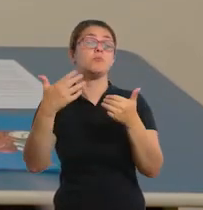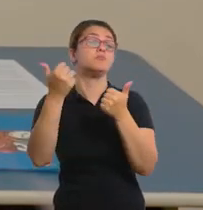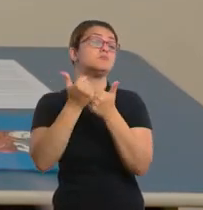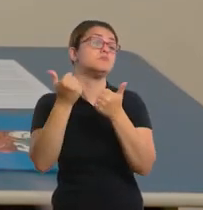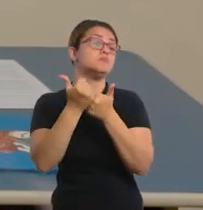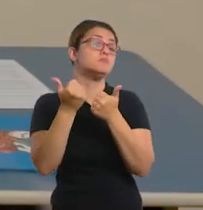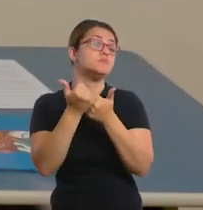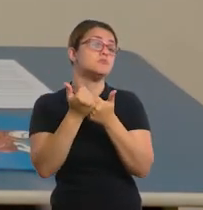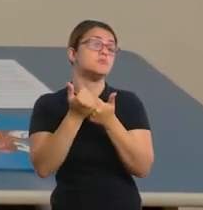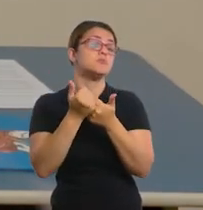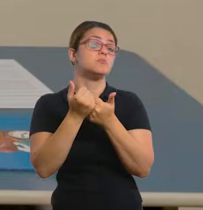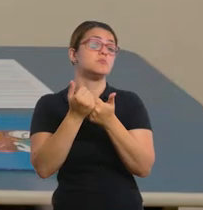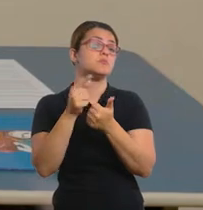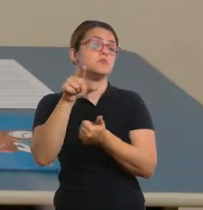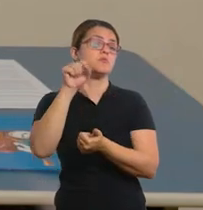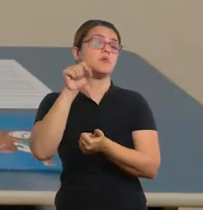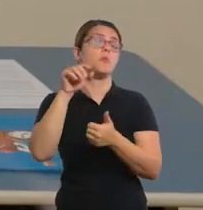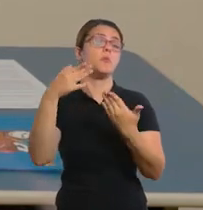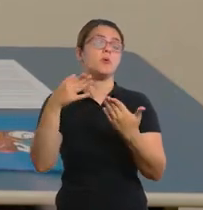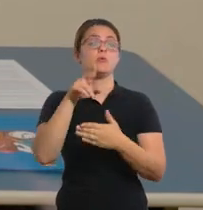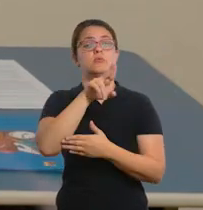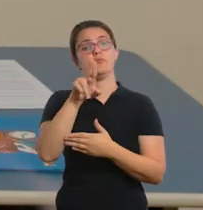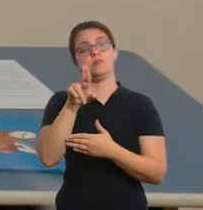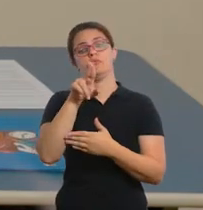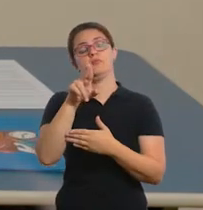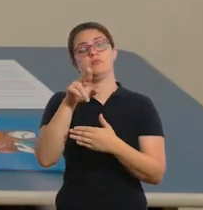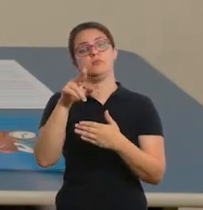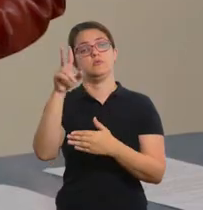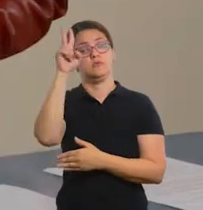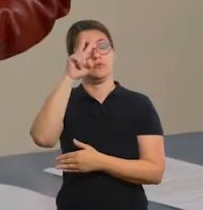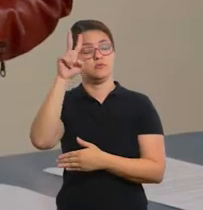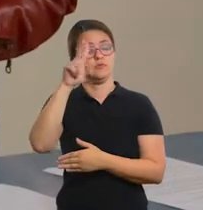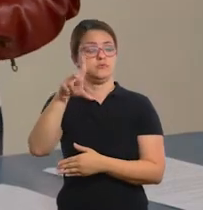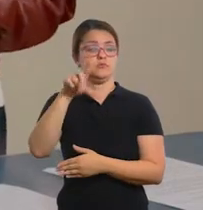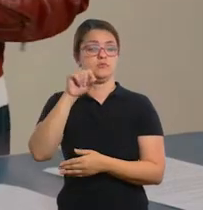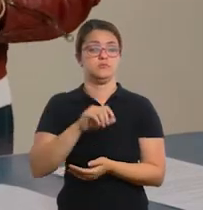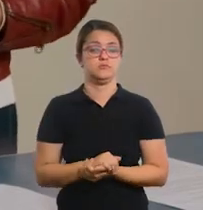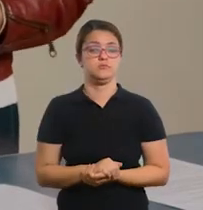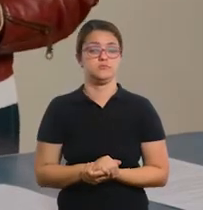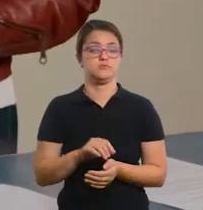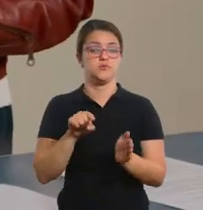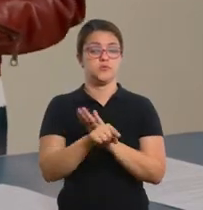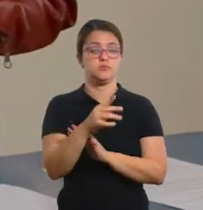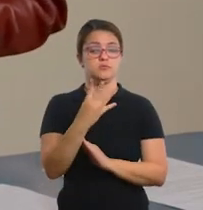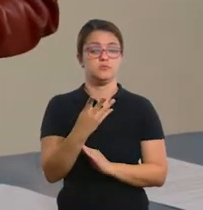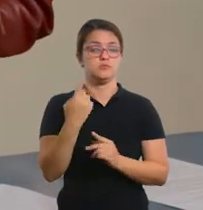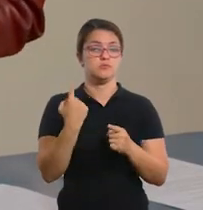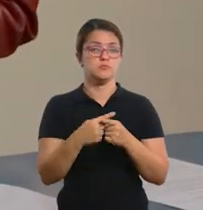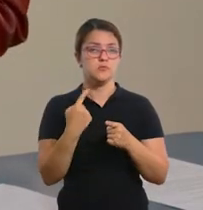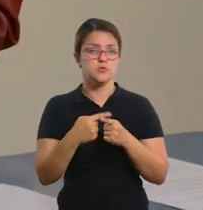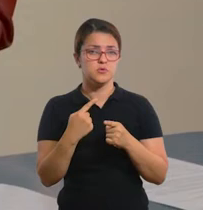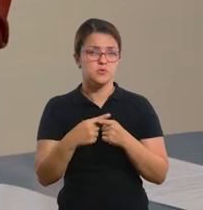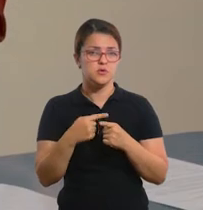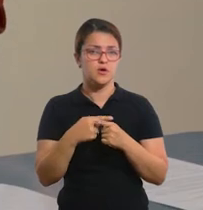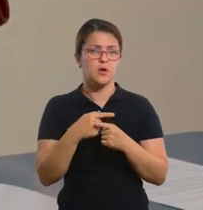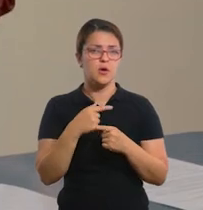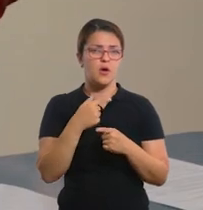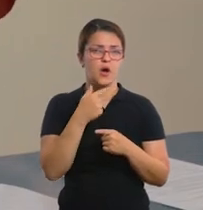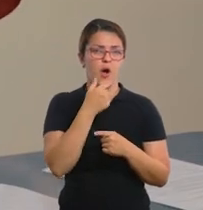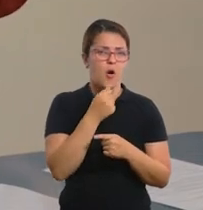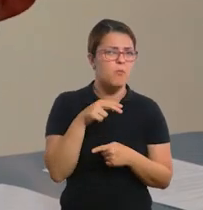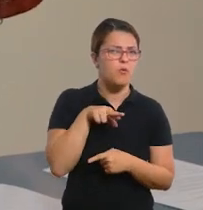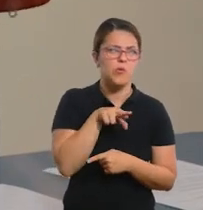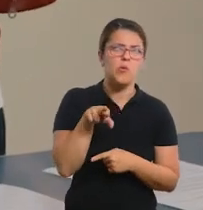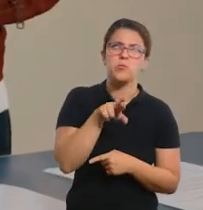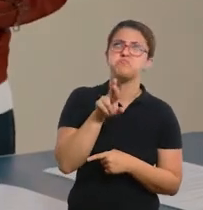que outro nome vocês poderiam dar para a história, tá bom? E número 4, por que o seu ratão disse que o